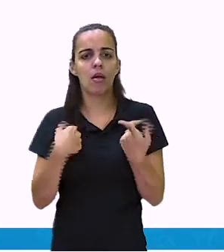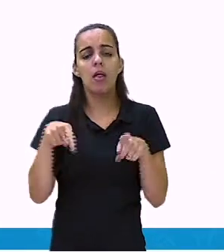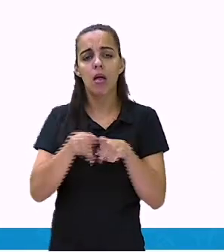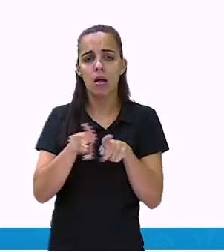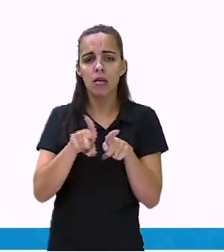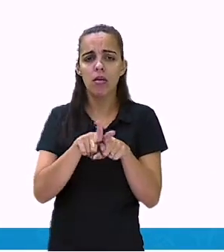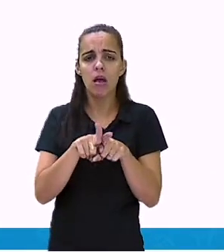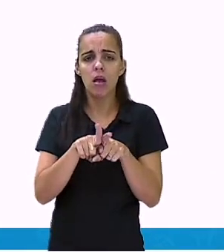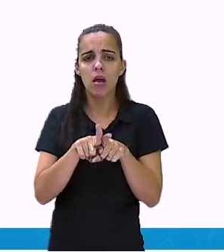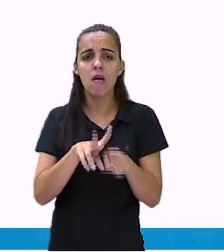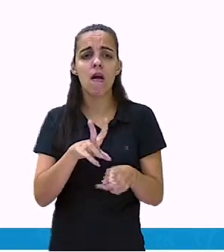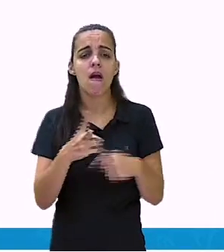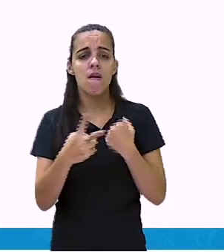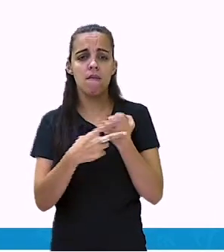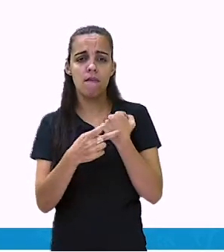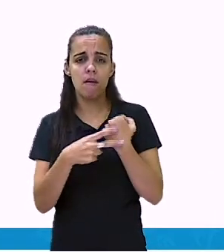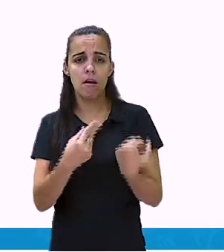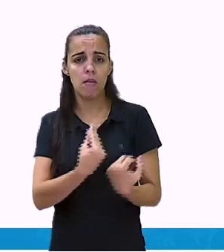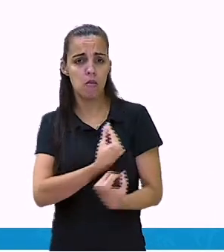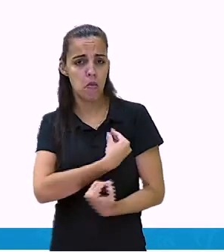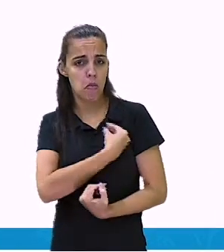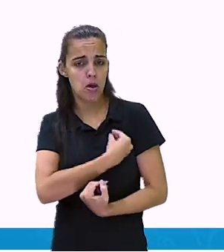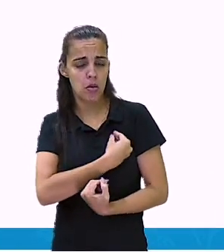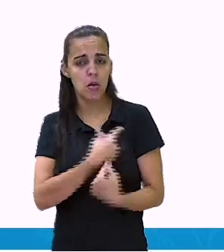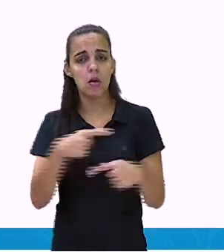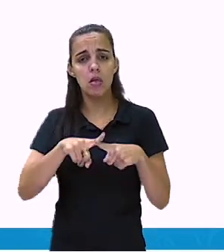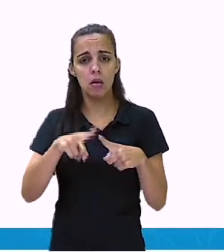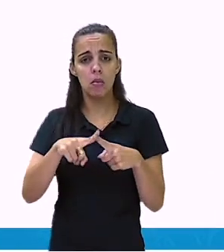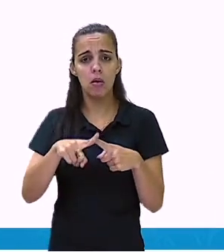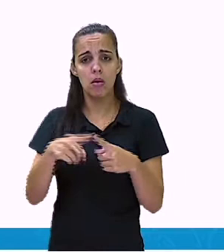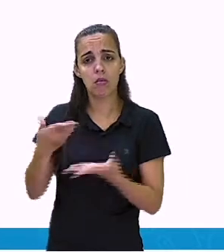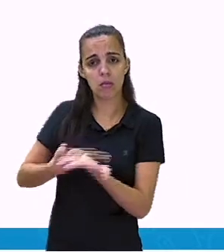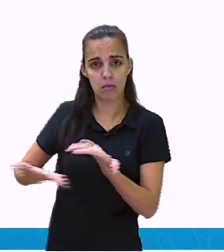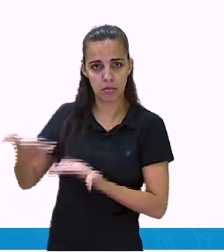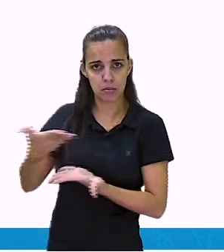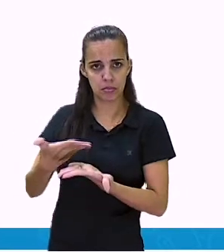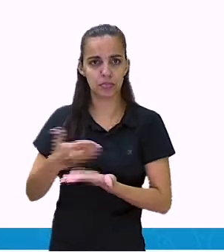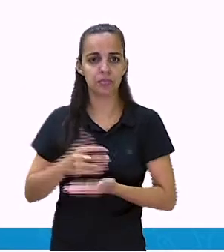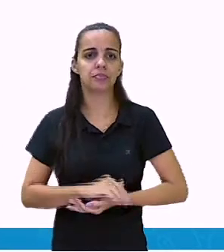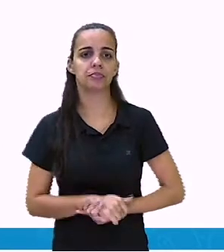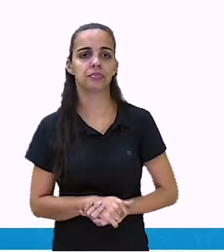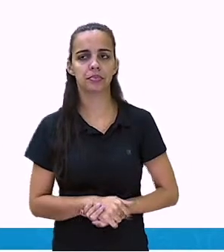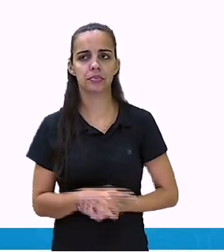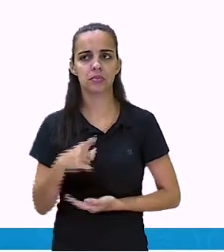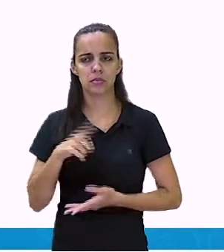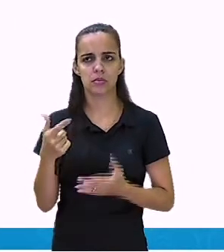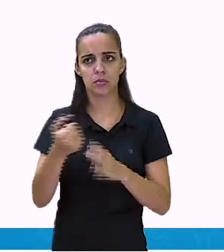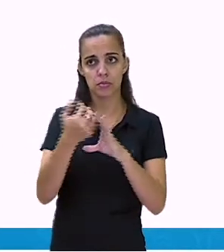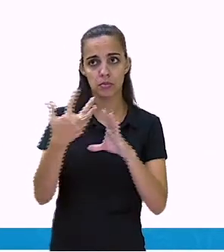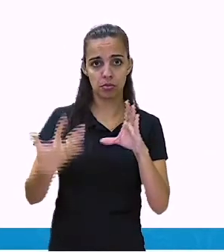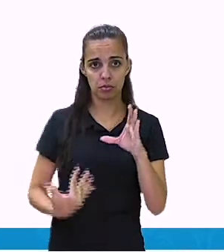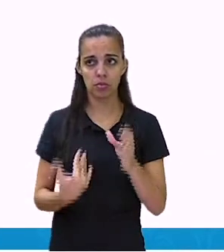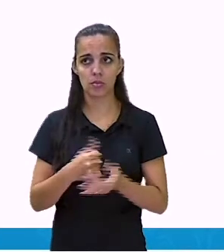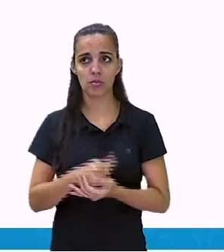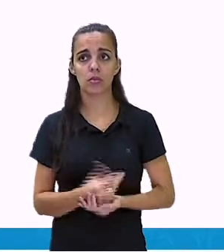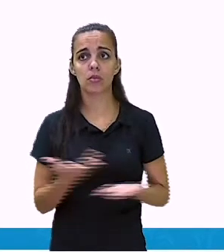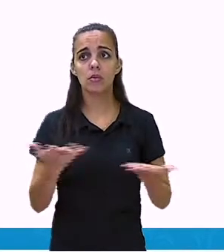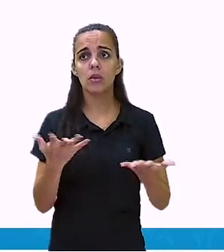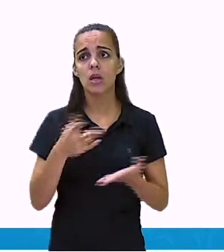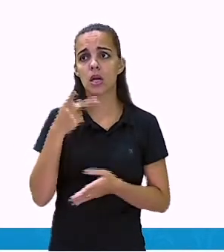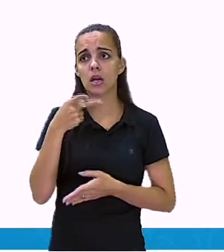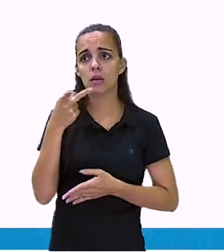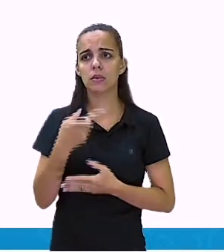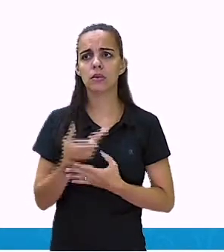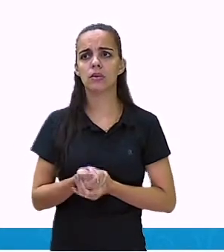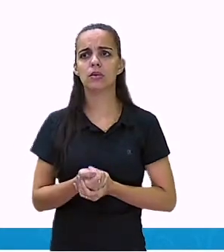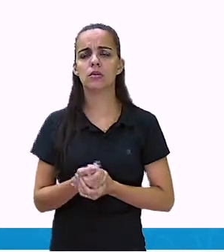no presente e no imperativo. São as características, né? Agora, qual